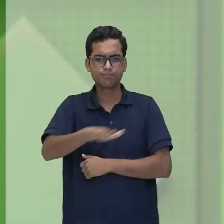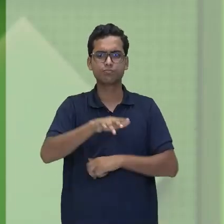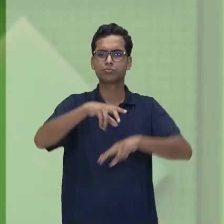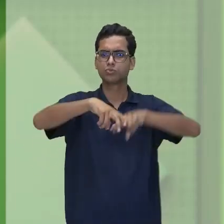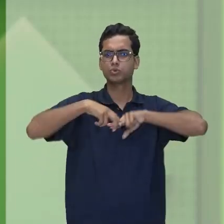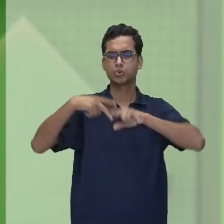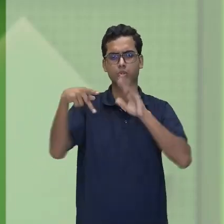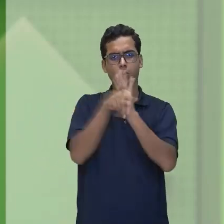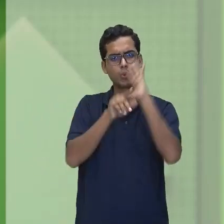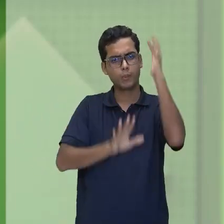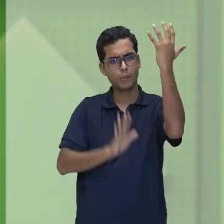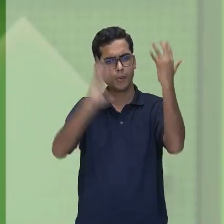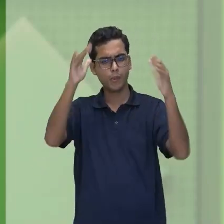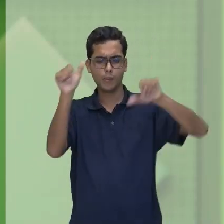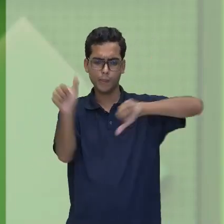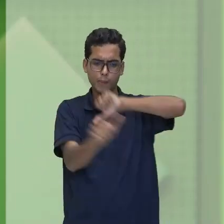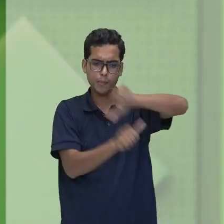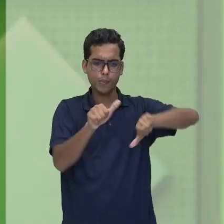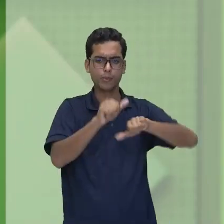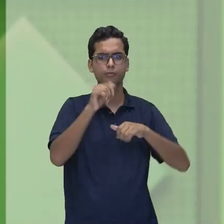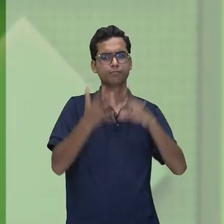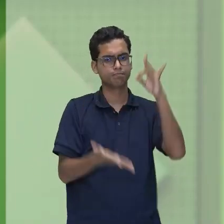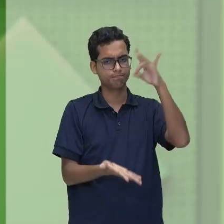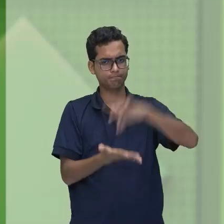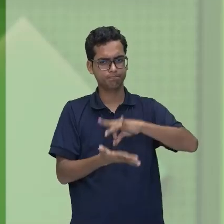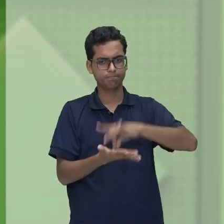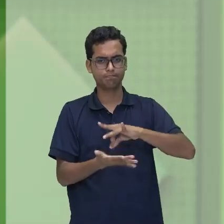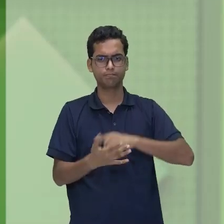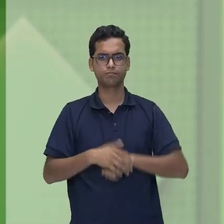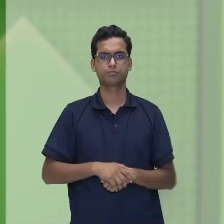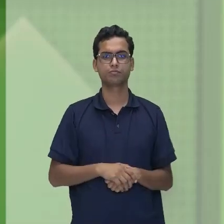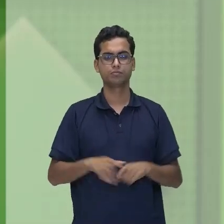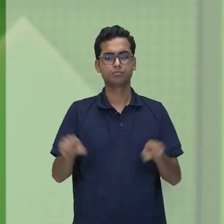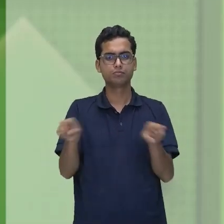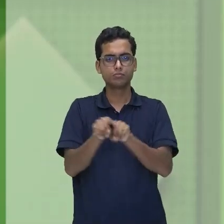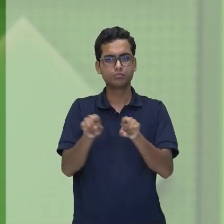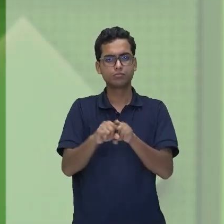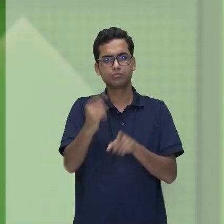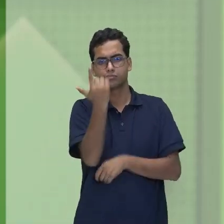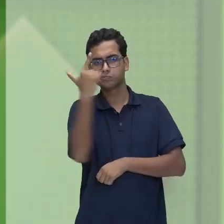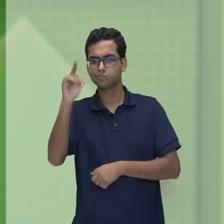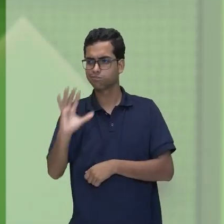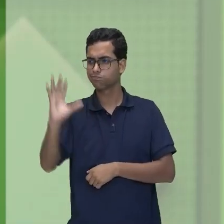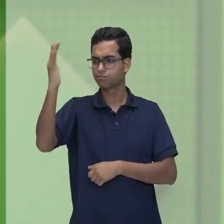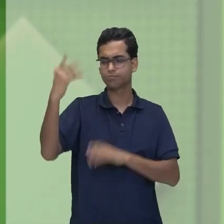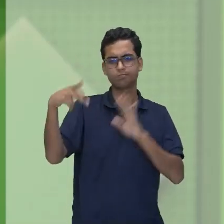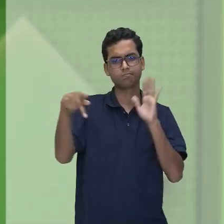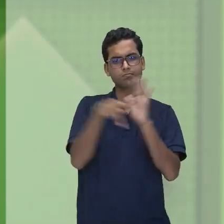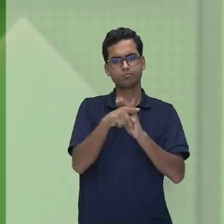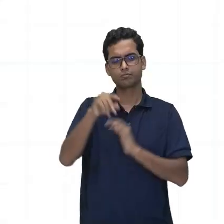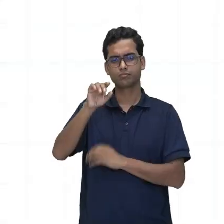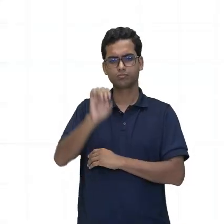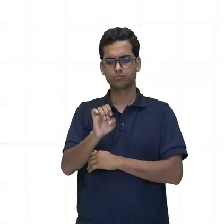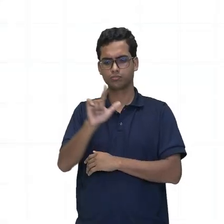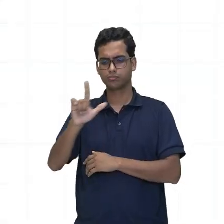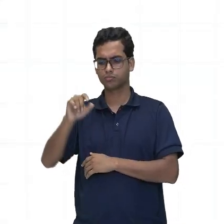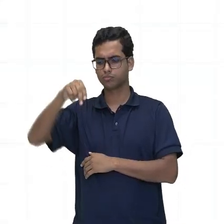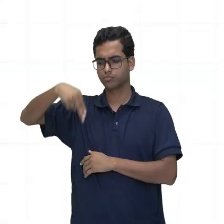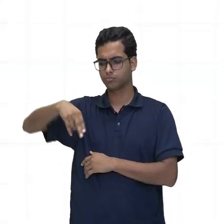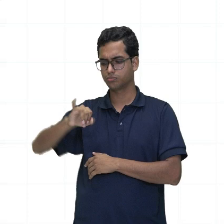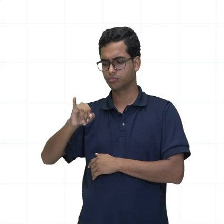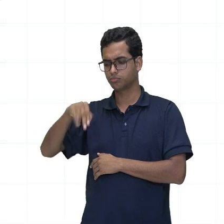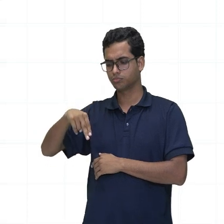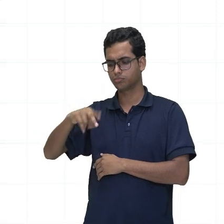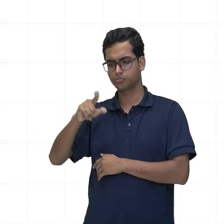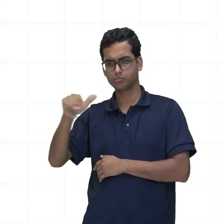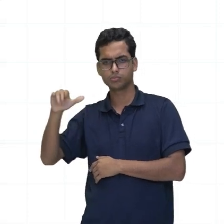dessa mudança climática, né? Outros fatores aí, né, relacionados ao El Niño é o ciclo, tá, do El